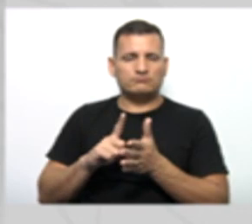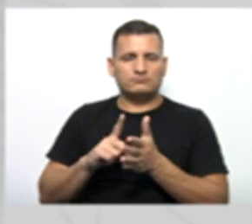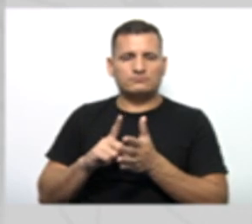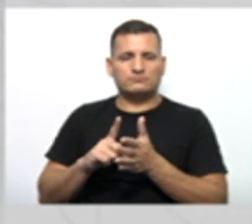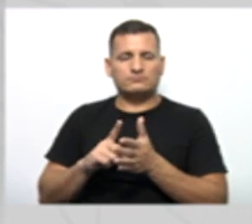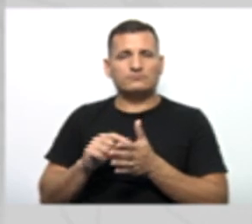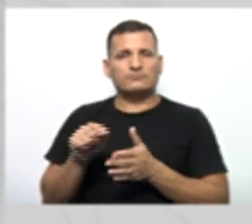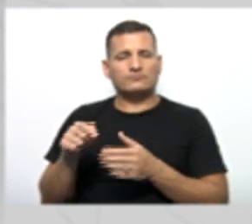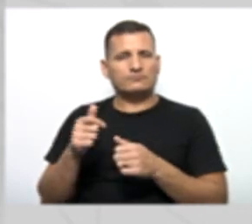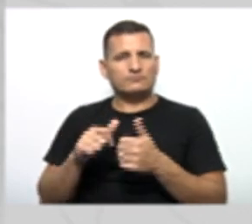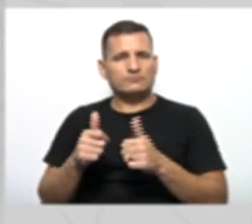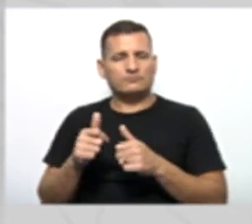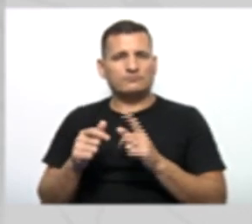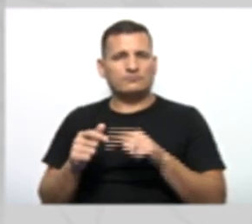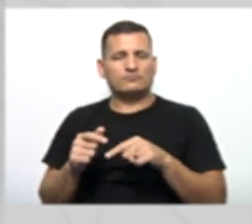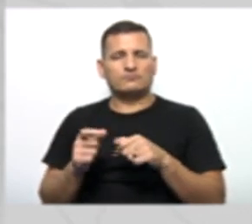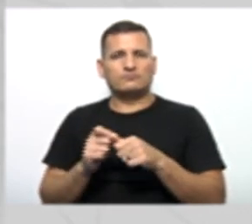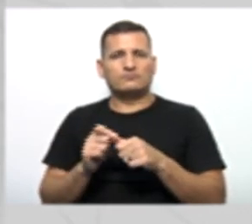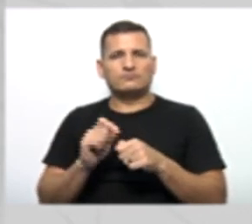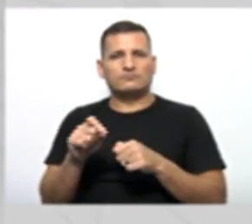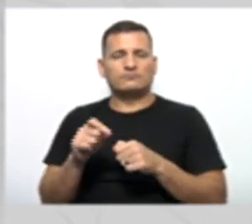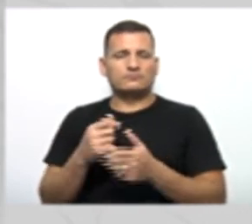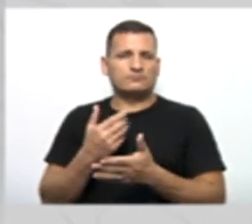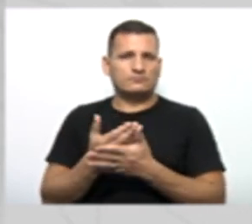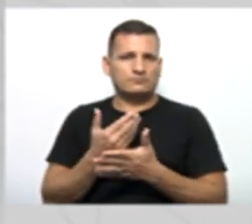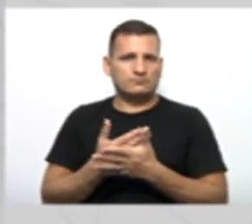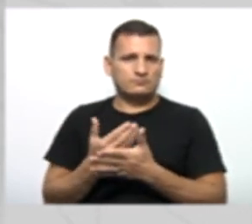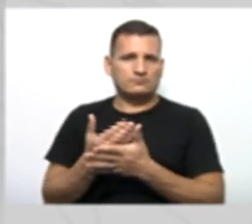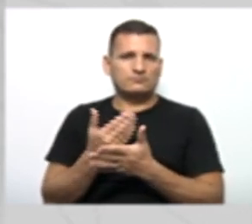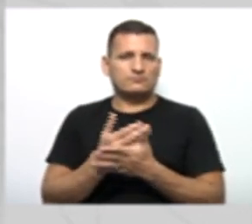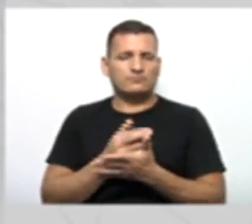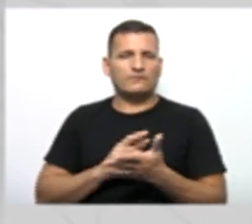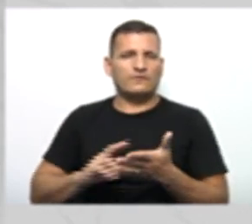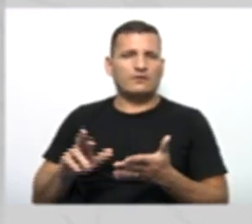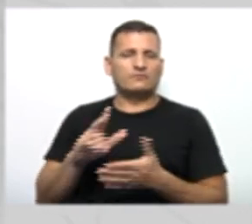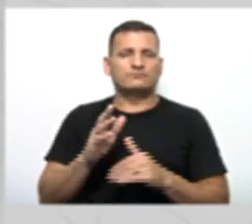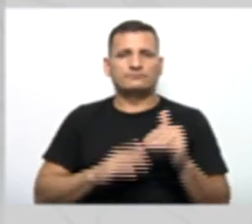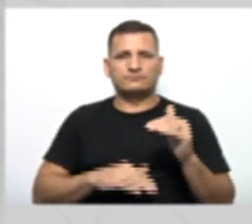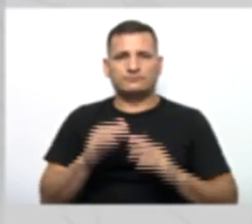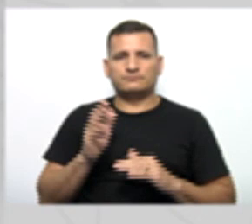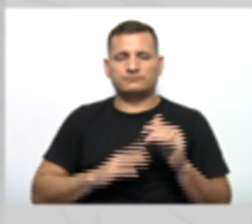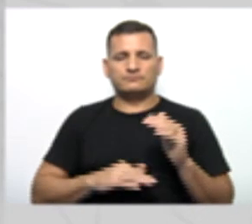Essa avaliação é feita através de estudos de vários especialistas.